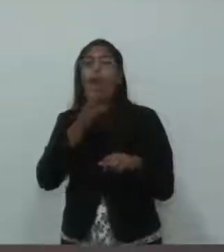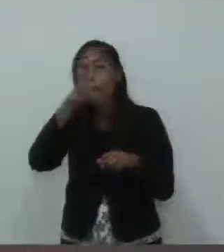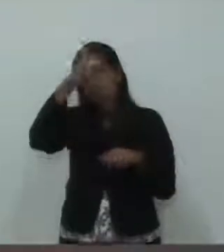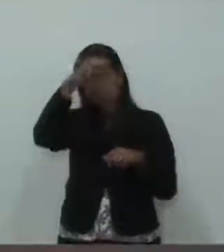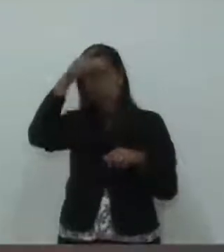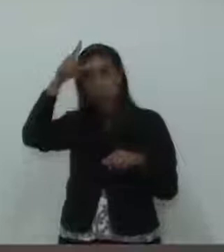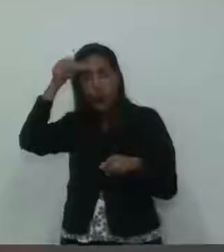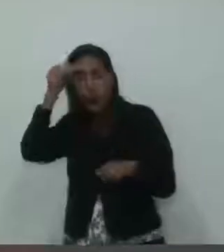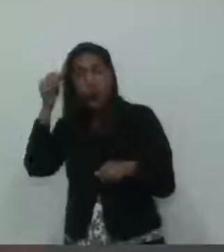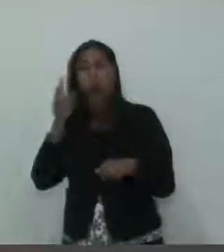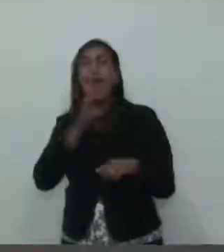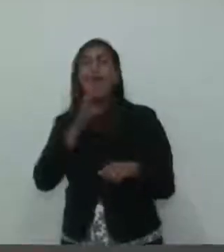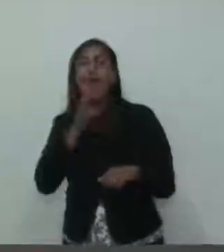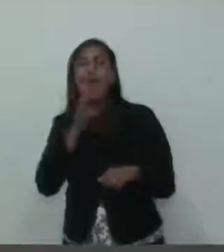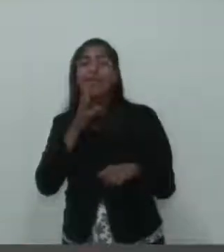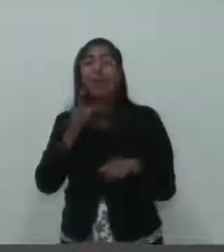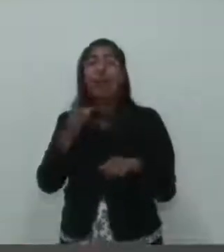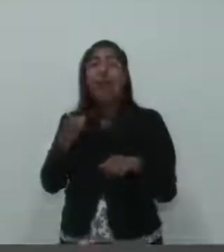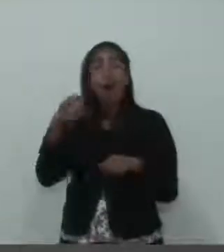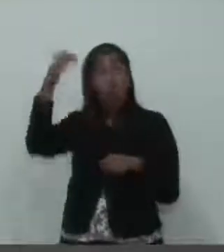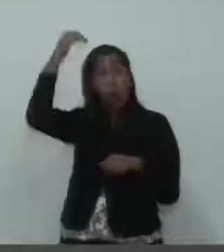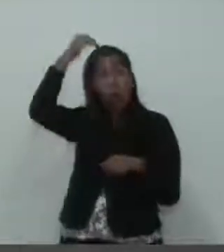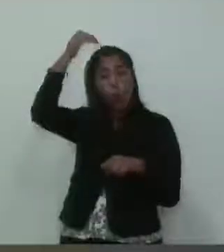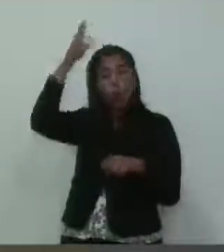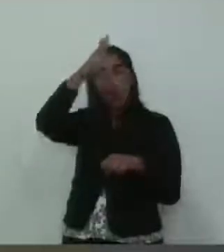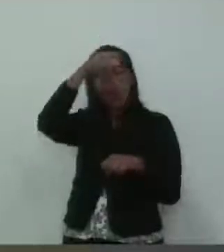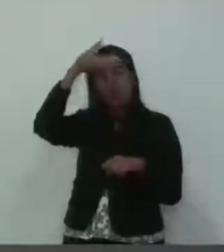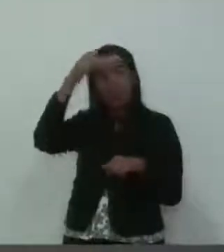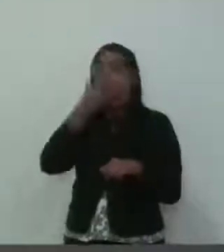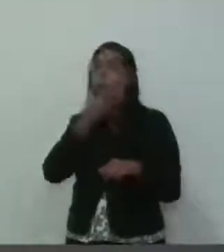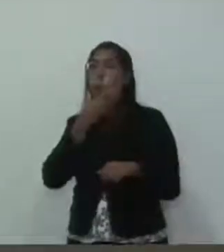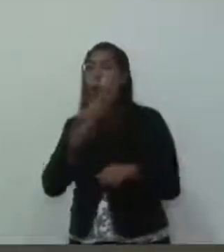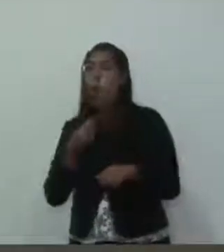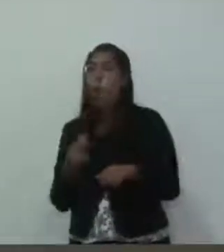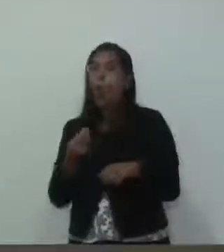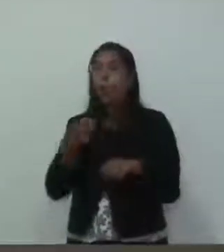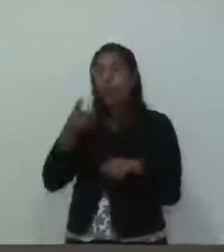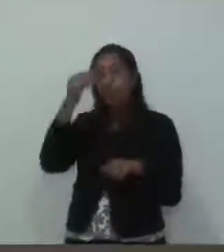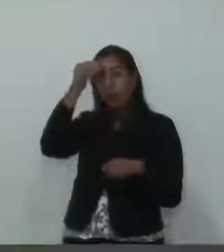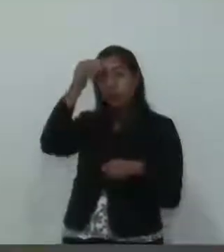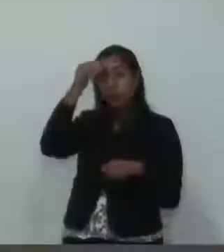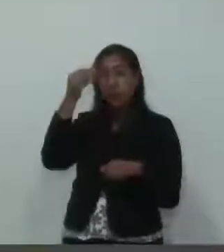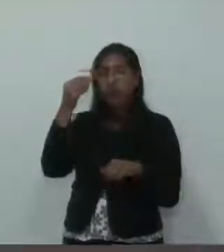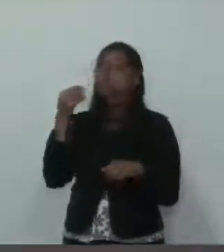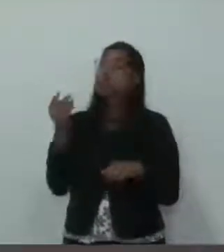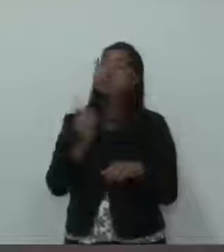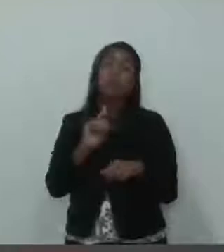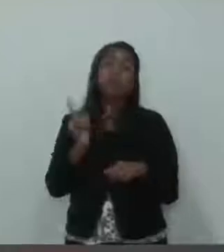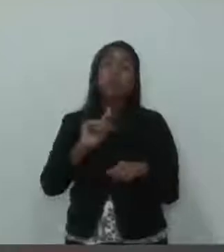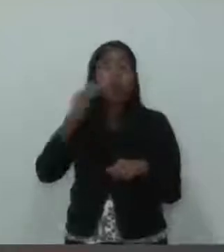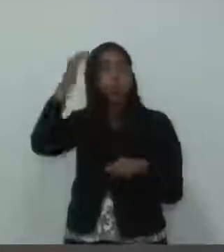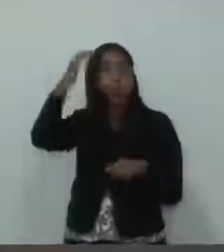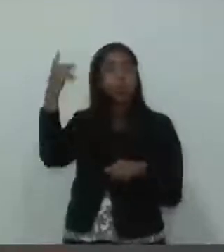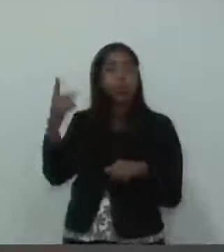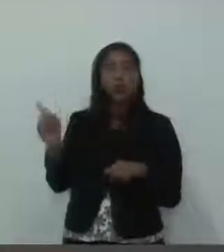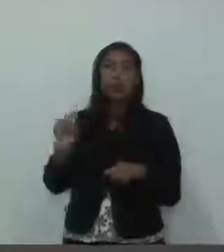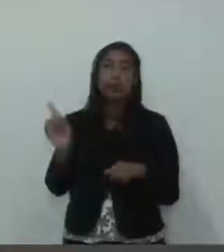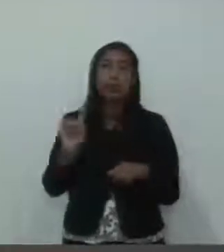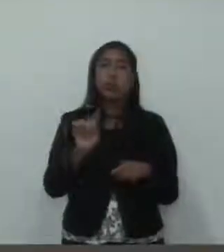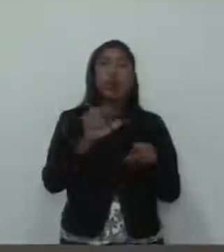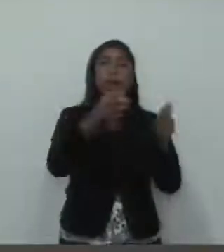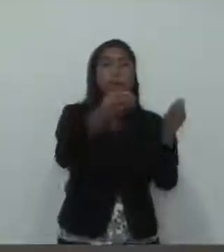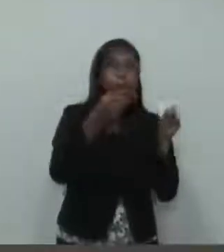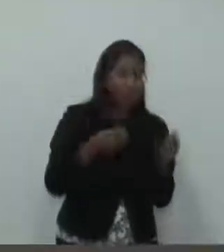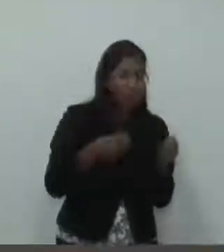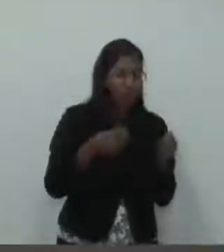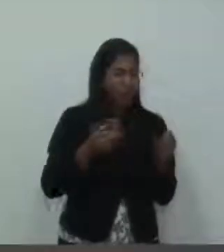falo que o plano é uma porcaria? Porque o resultado, tantas emendas que a gente teve que colocar. Tenho certeza que se o plano viesse e não